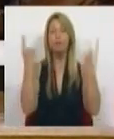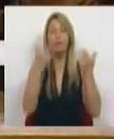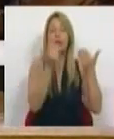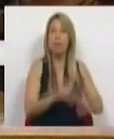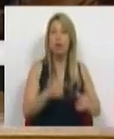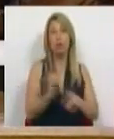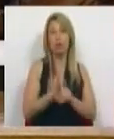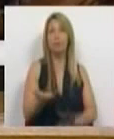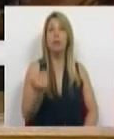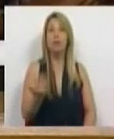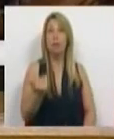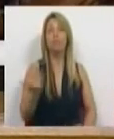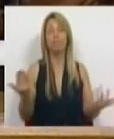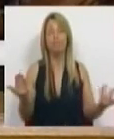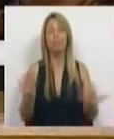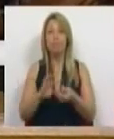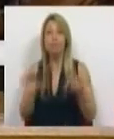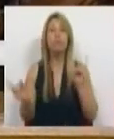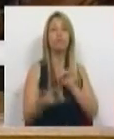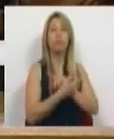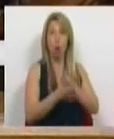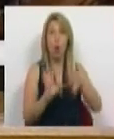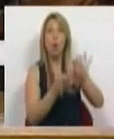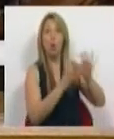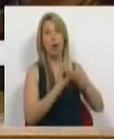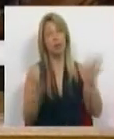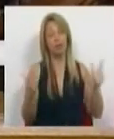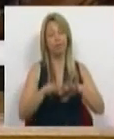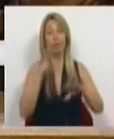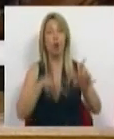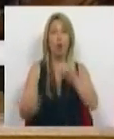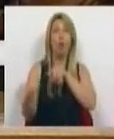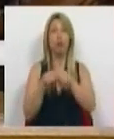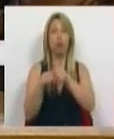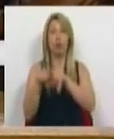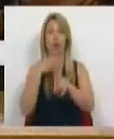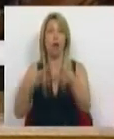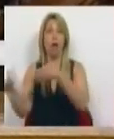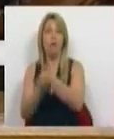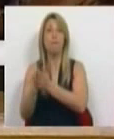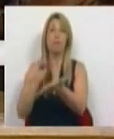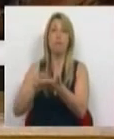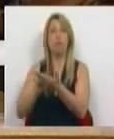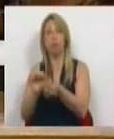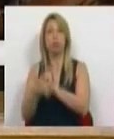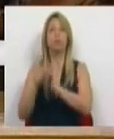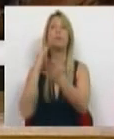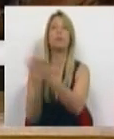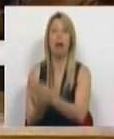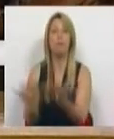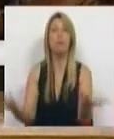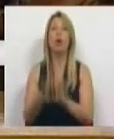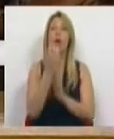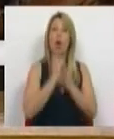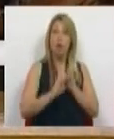limitações e insuficiências na inversão consistente e coerente da política de exploração e de empobrecimento. O adiamento da reposição integral de direitos e